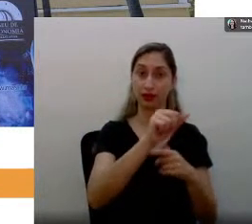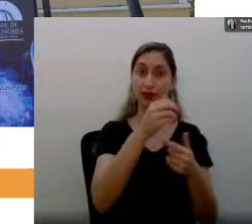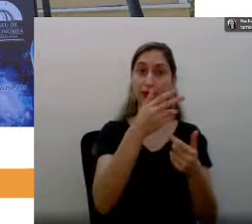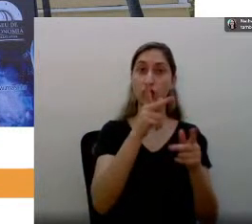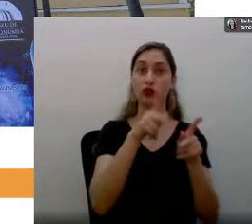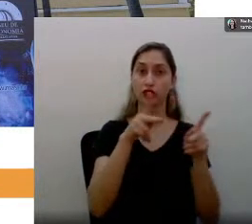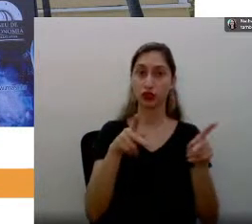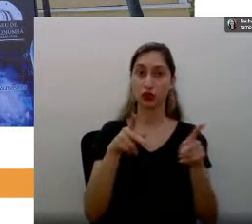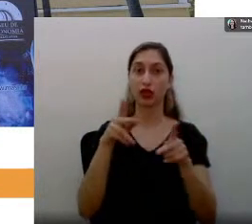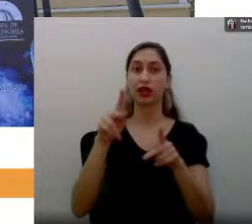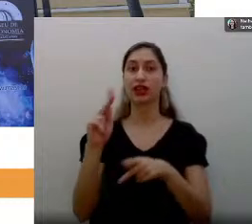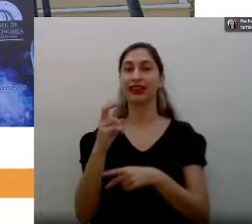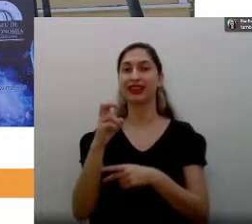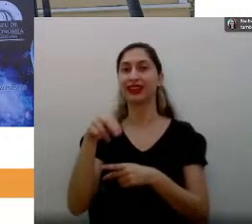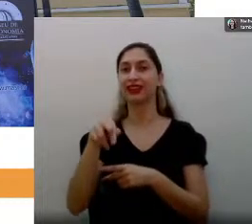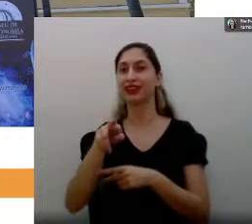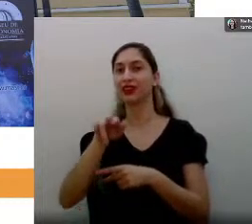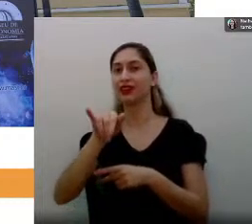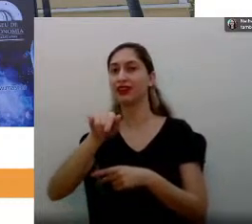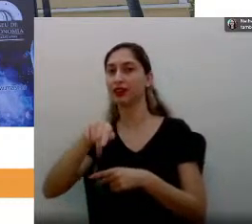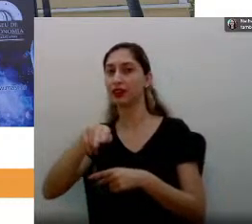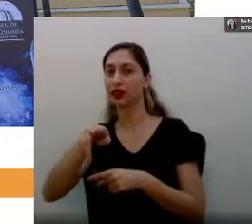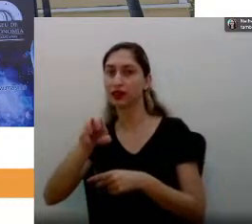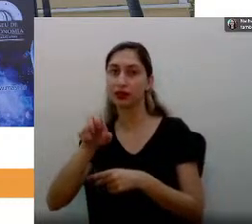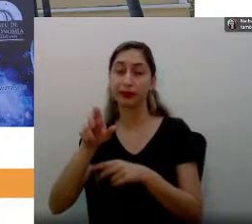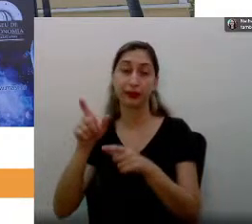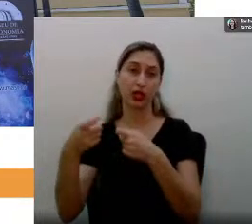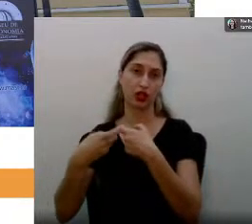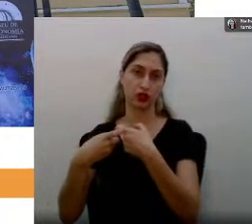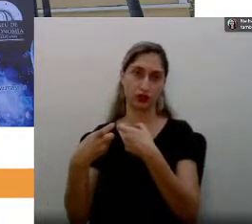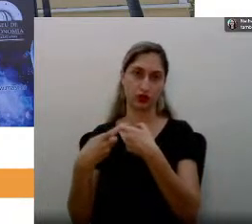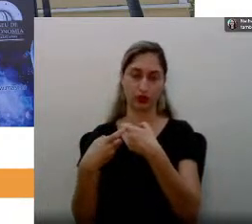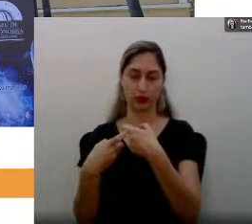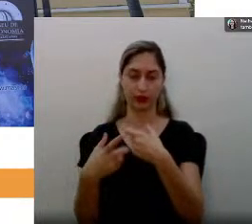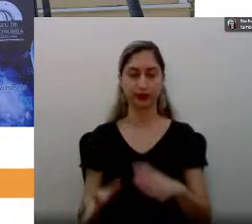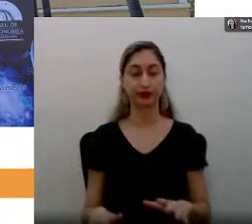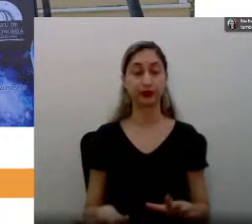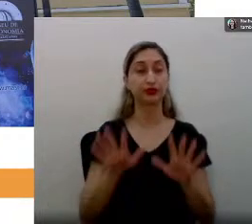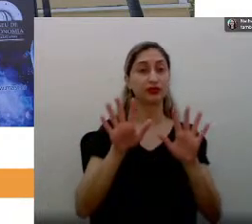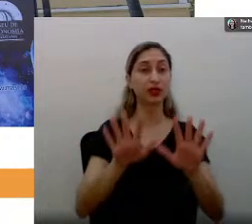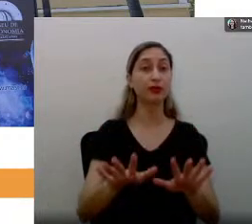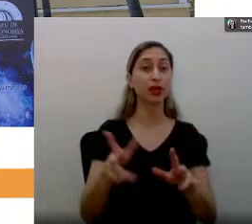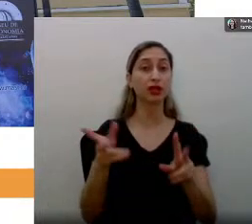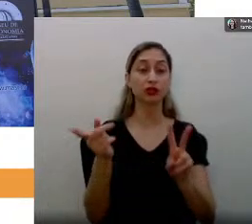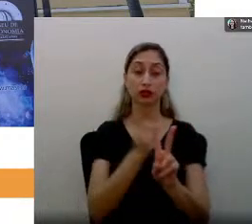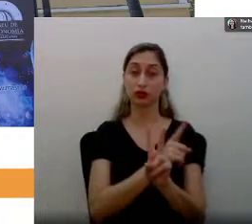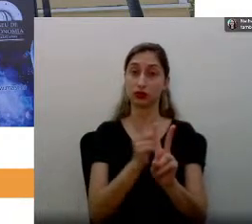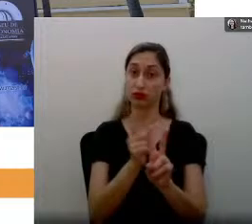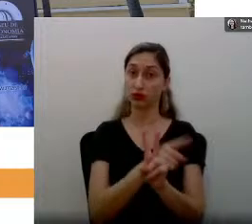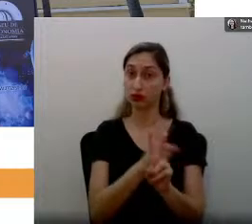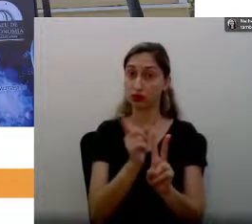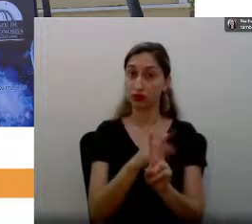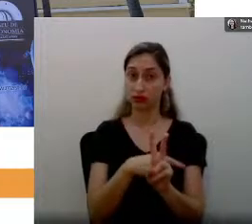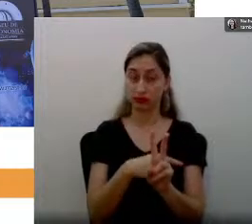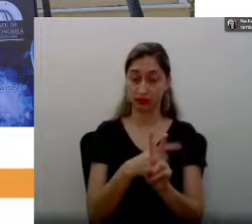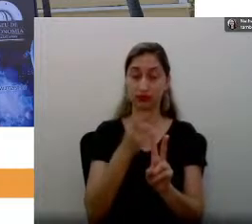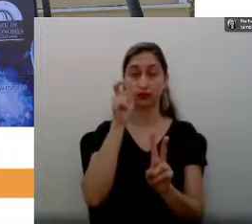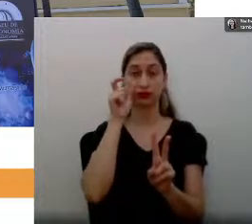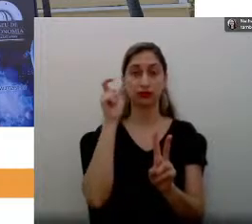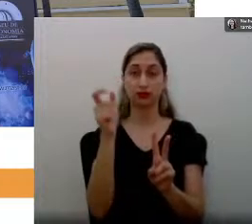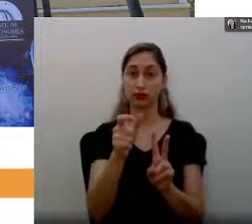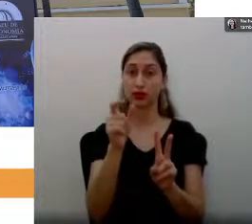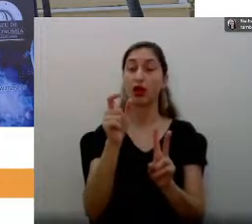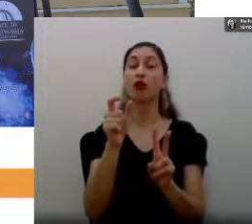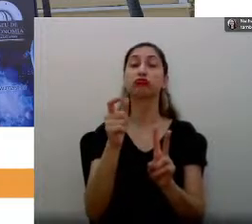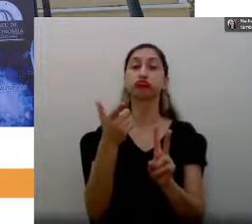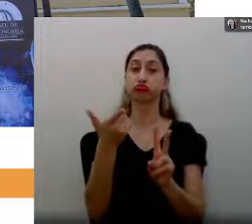então não é antes de tudo tá o interesse né do dos dois levou esse